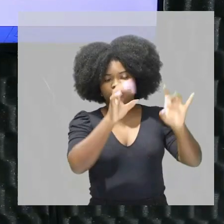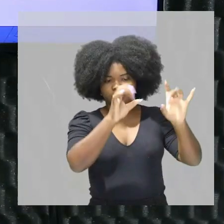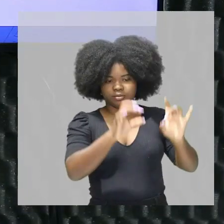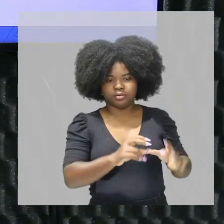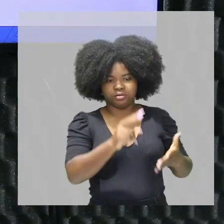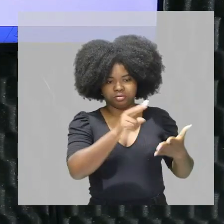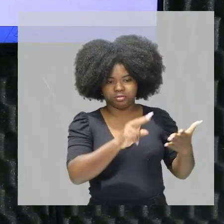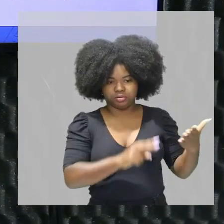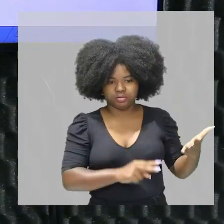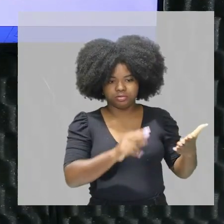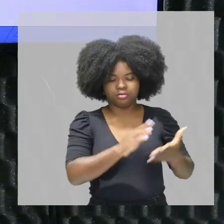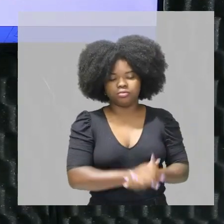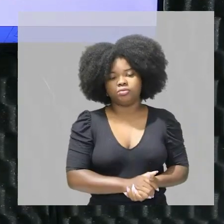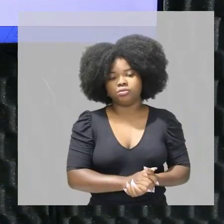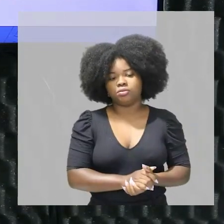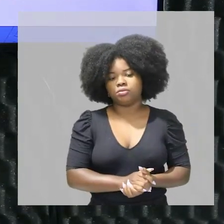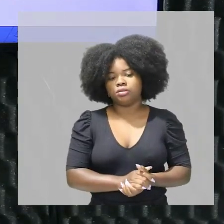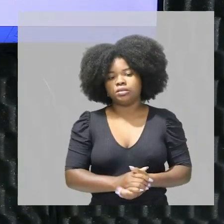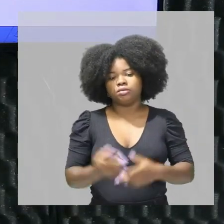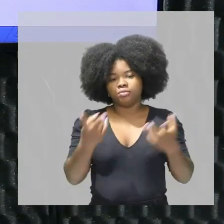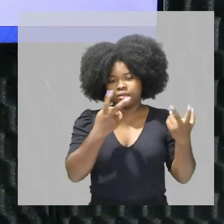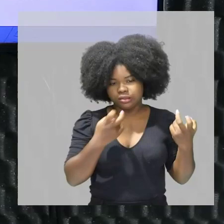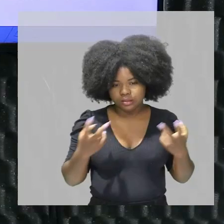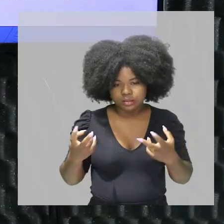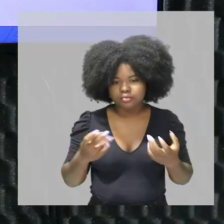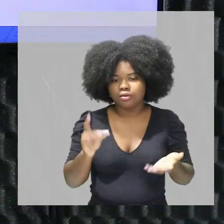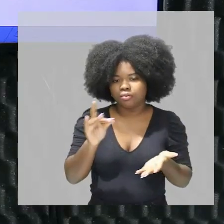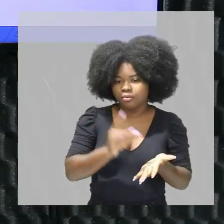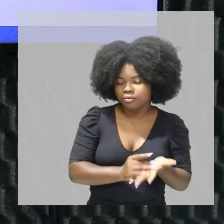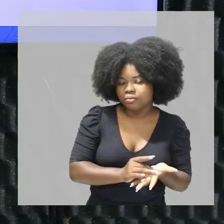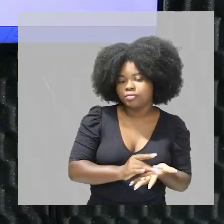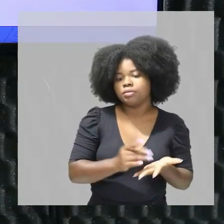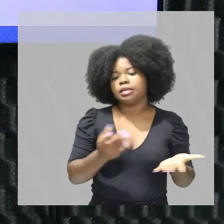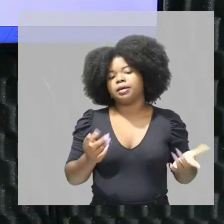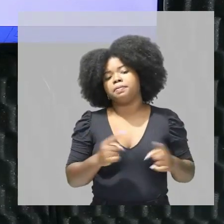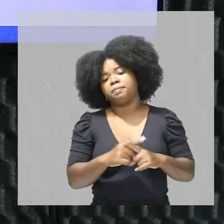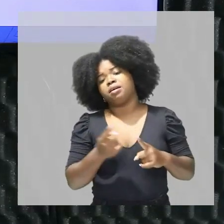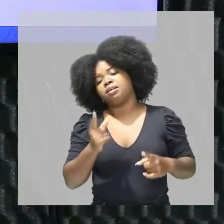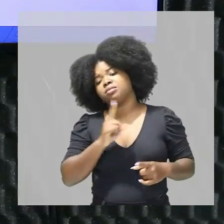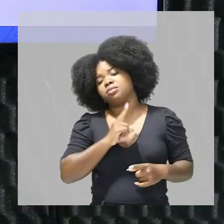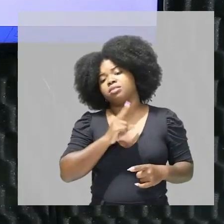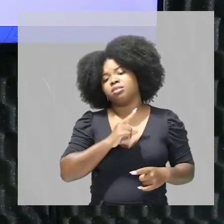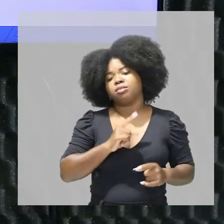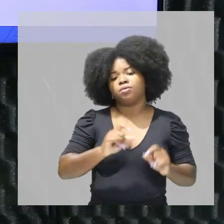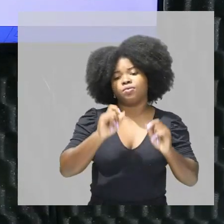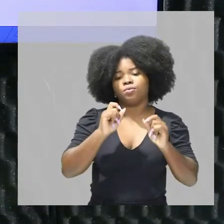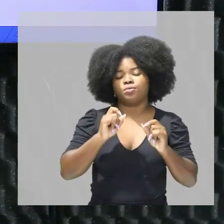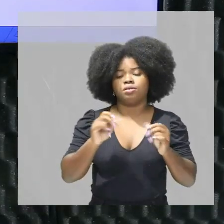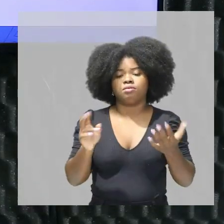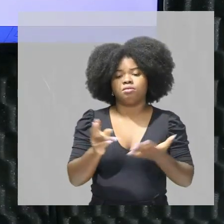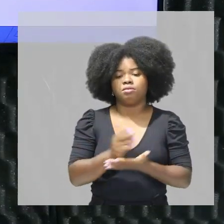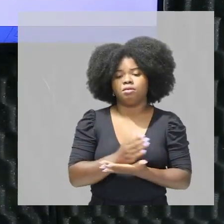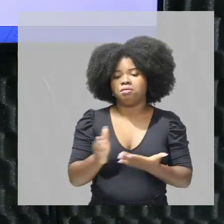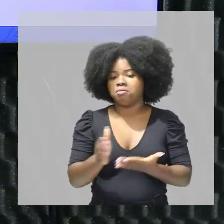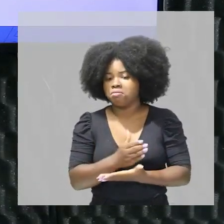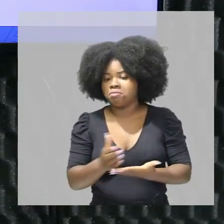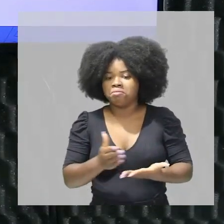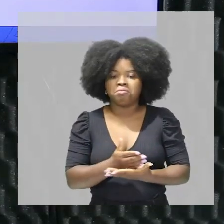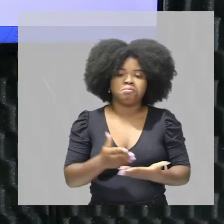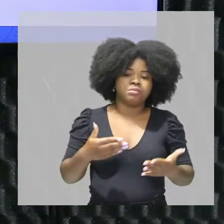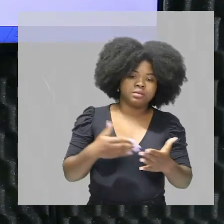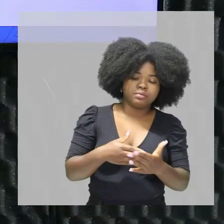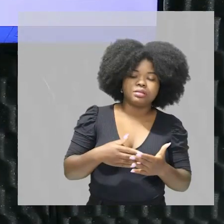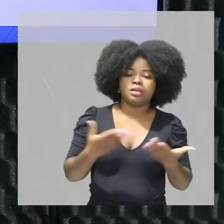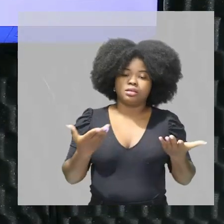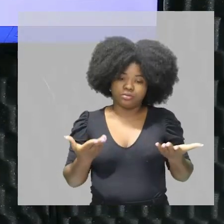leitura argumentativa da realidade né mas nós temos assim algumas nuances aí que se deve e merece ser muito bem